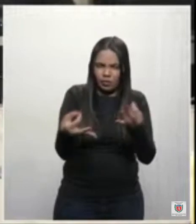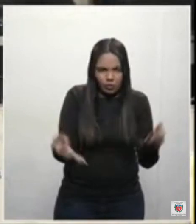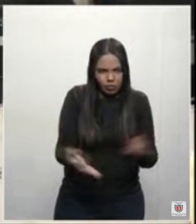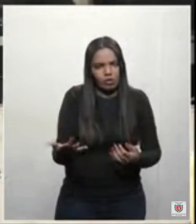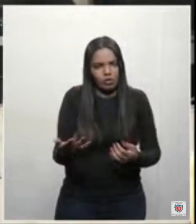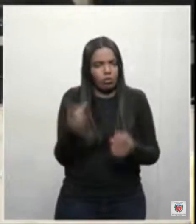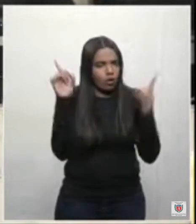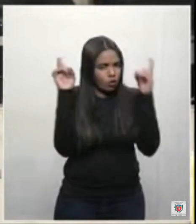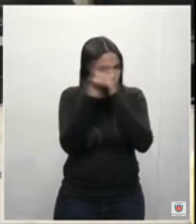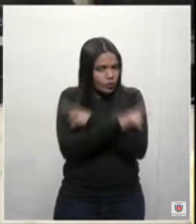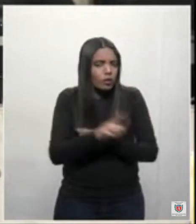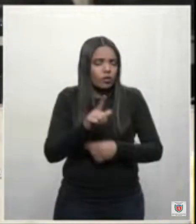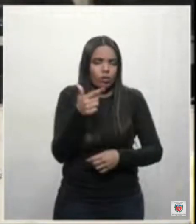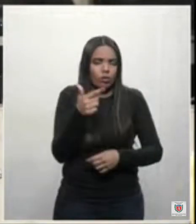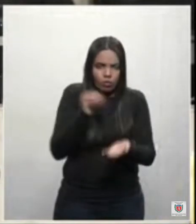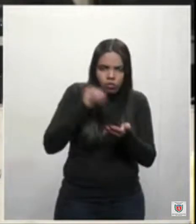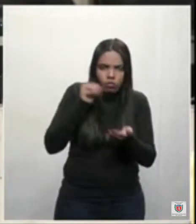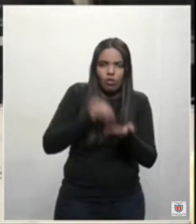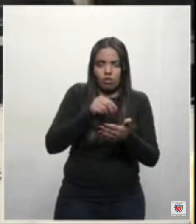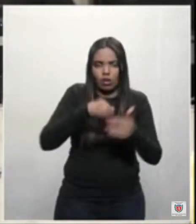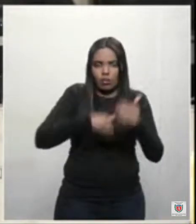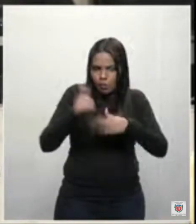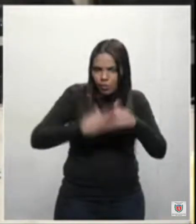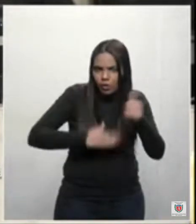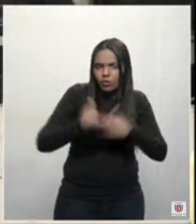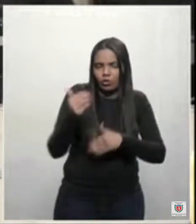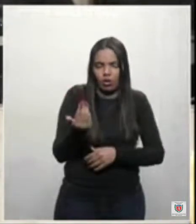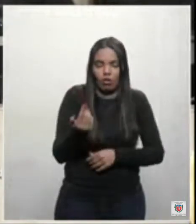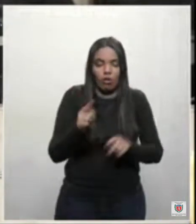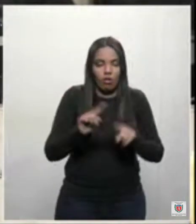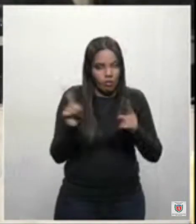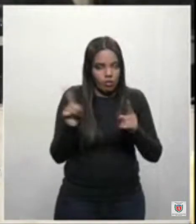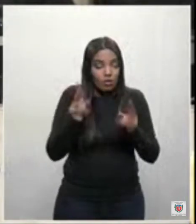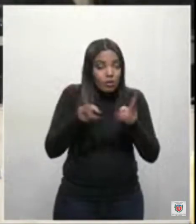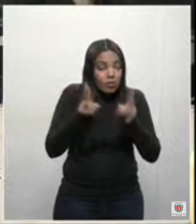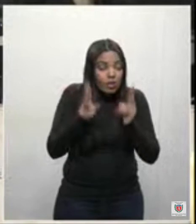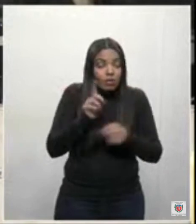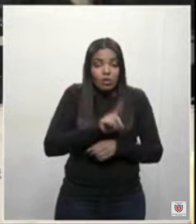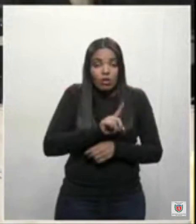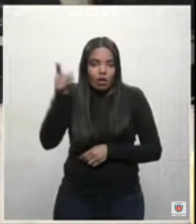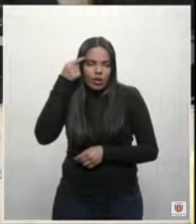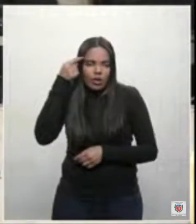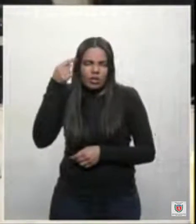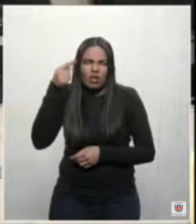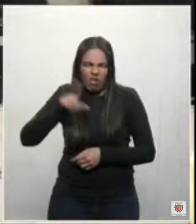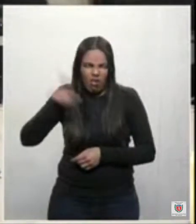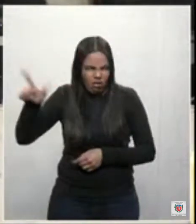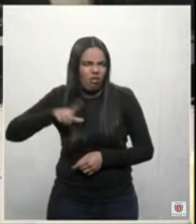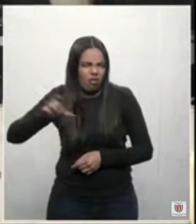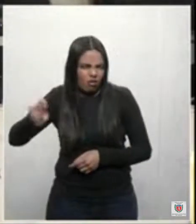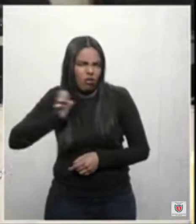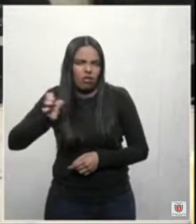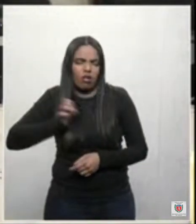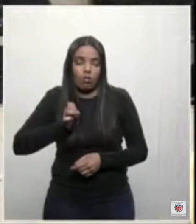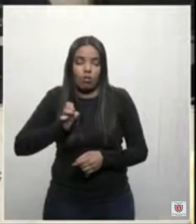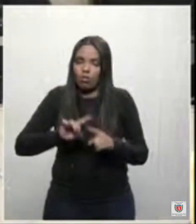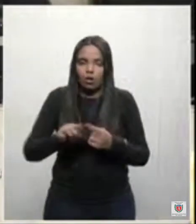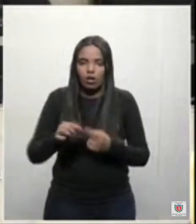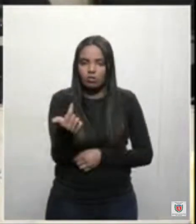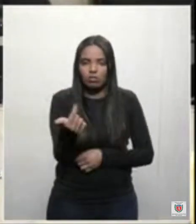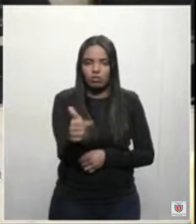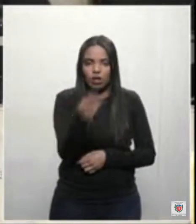de recursos, né? Essa é a grande verdade. E mesmo lá na secretaria que as pessoas acham que é rica, não existe pessoas para